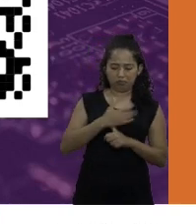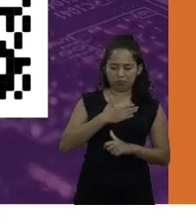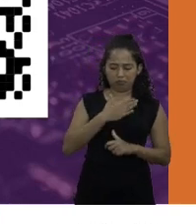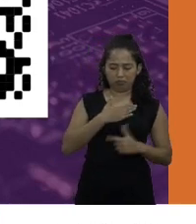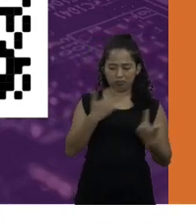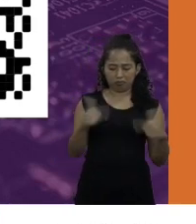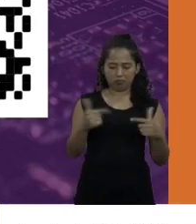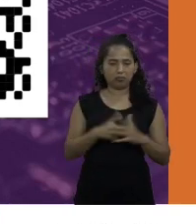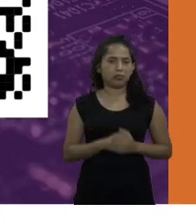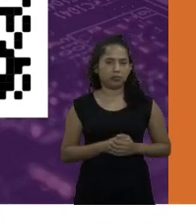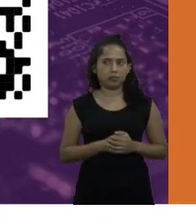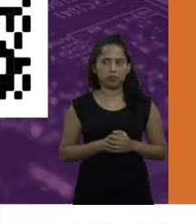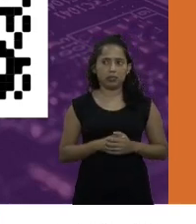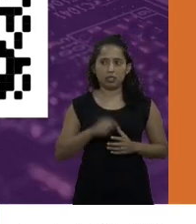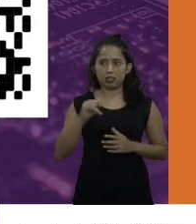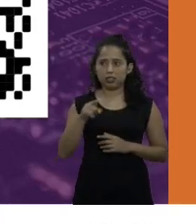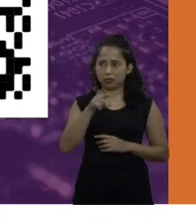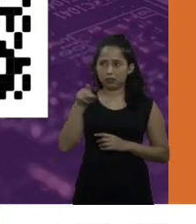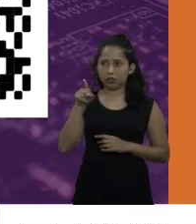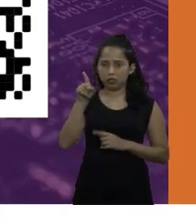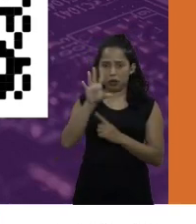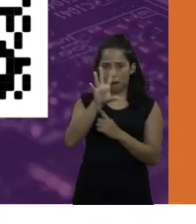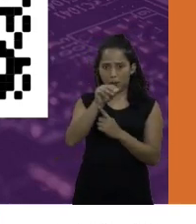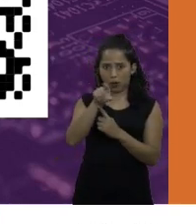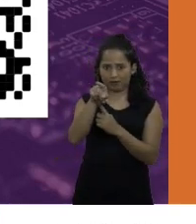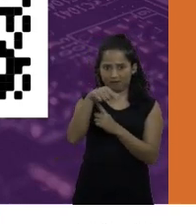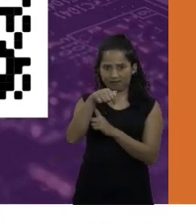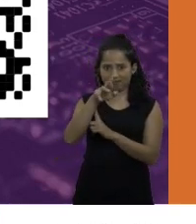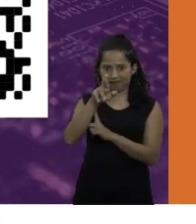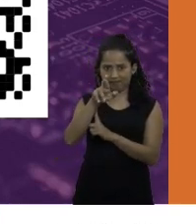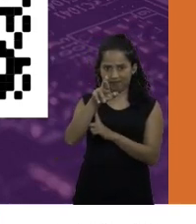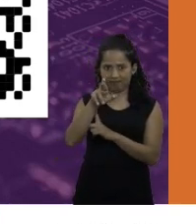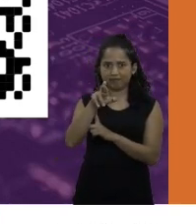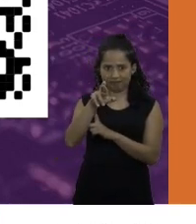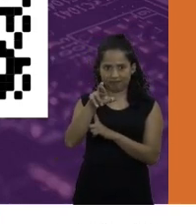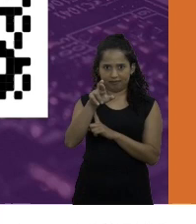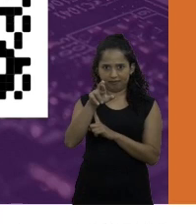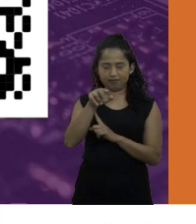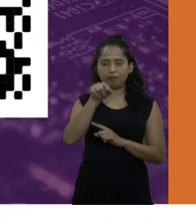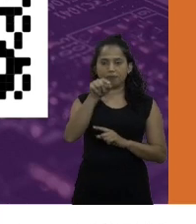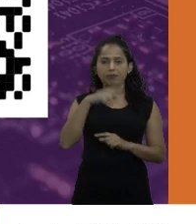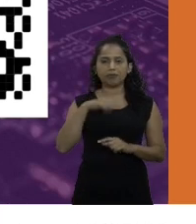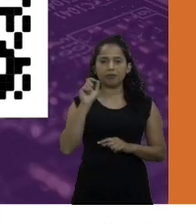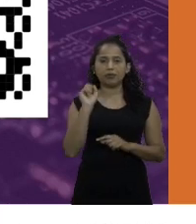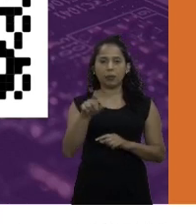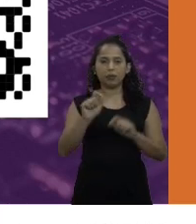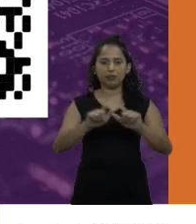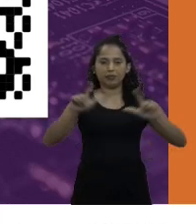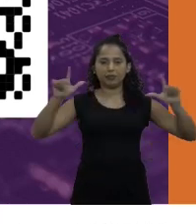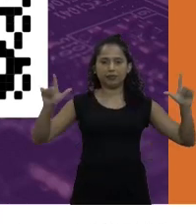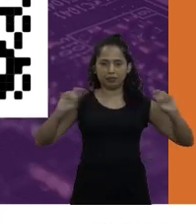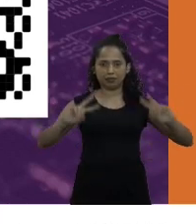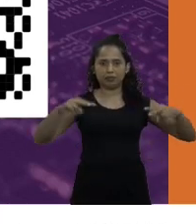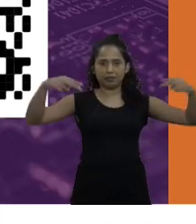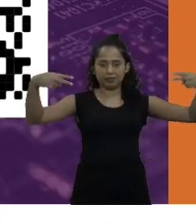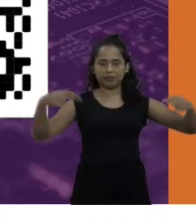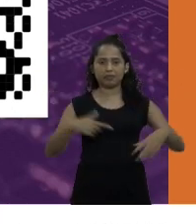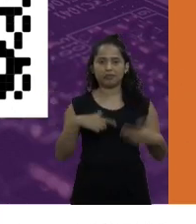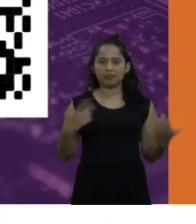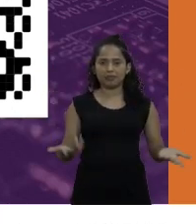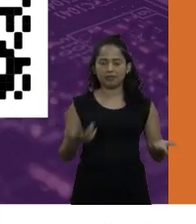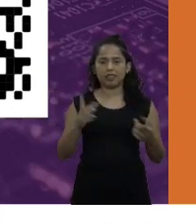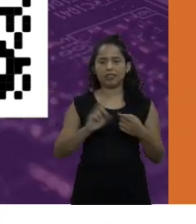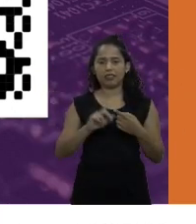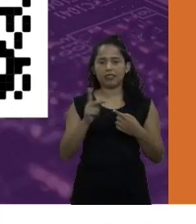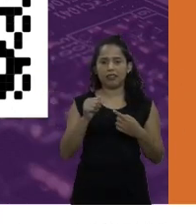podem apontar aí, se vocês quiserem, a câmera para o QR Code. E tem um site em parceria com a Wired, com